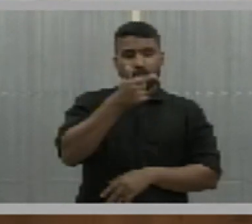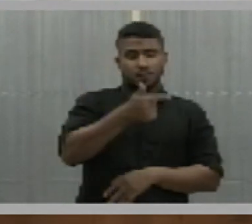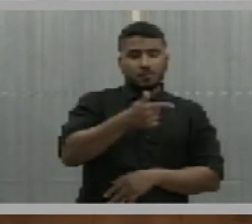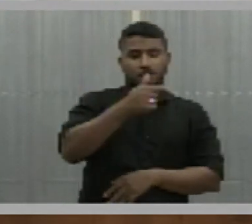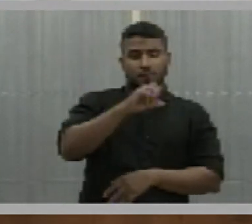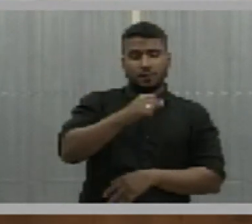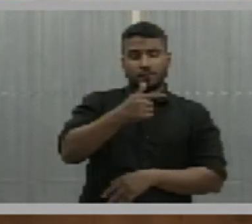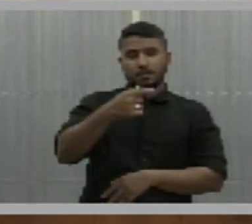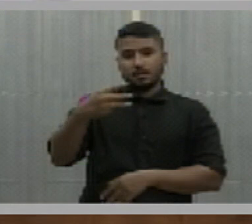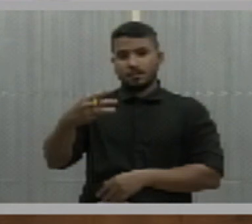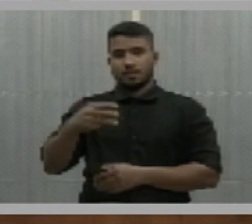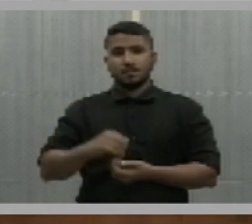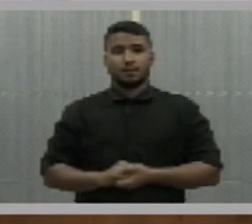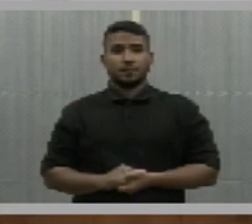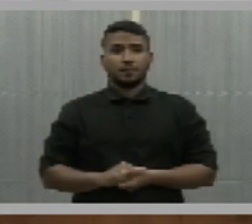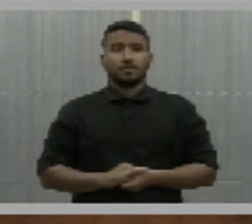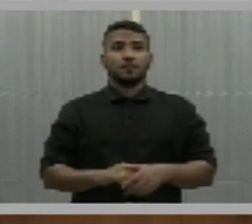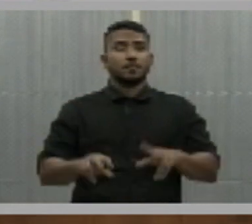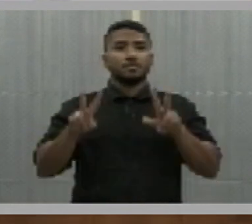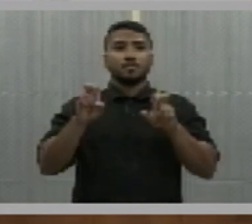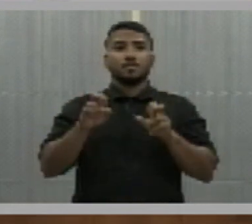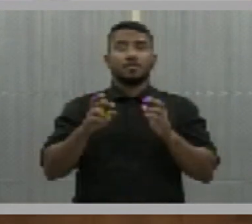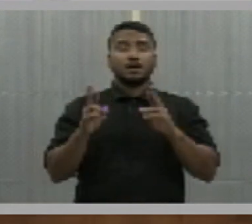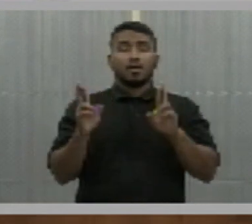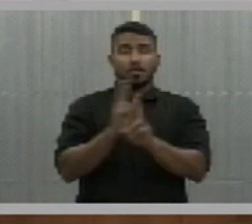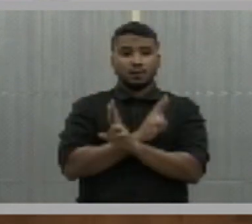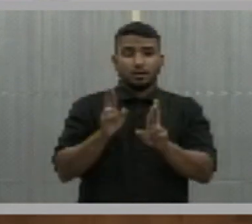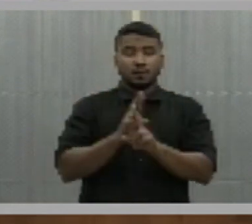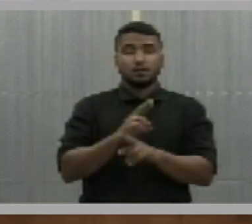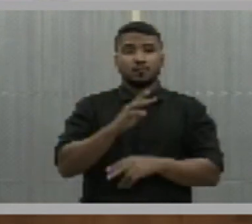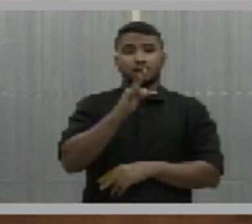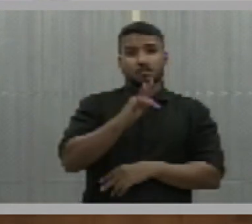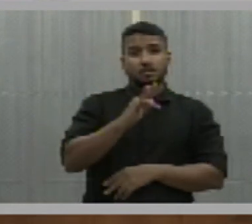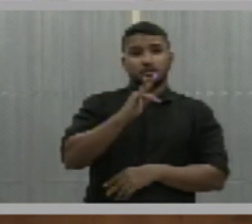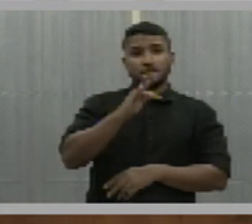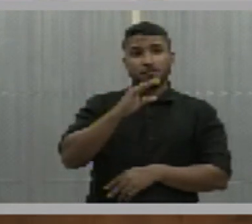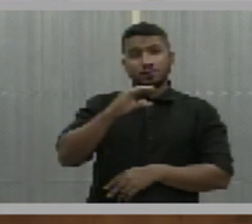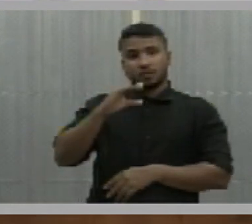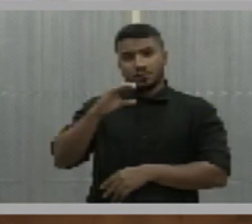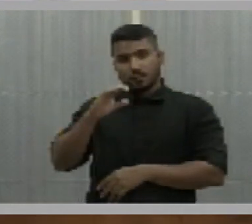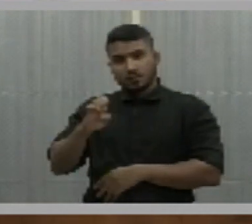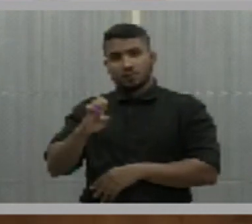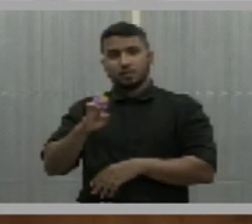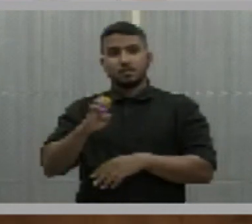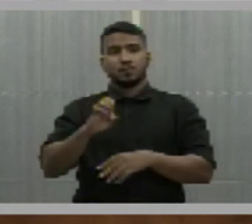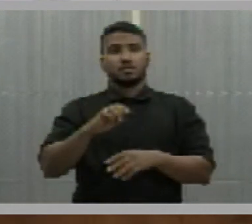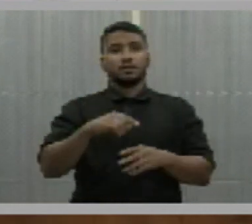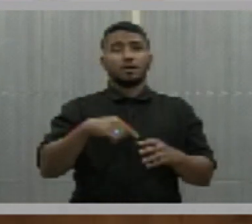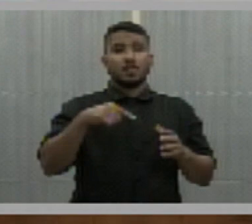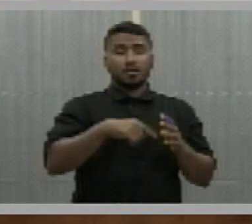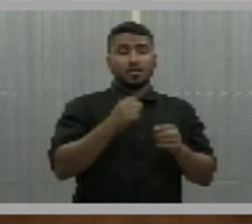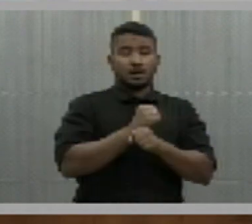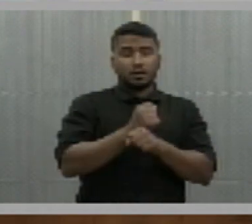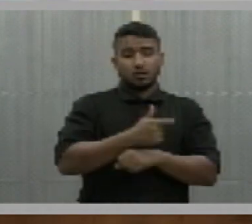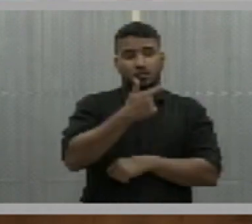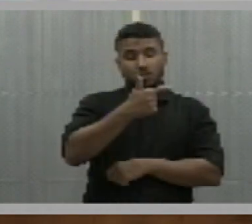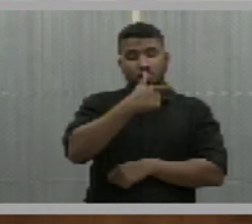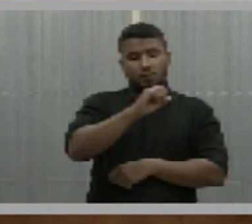244/2023. Assunto, relatório de atividades do Tribunal de Contas do Estado do Piauí, referente ao quarto trimestre de